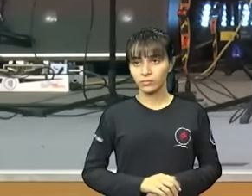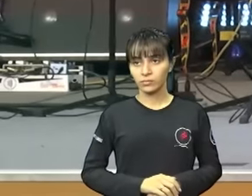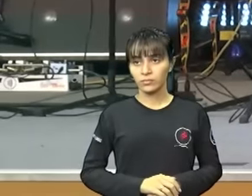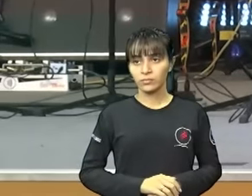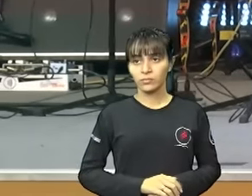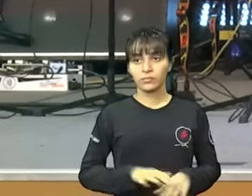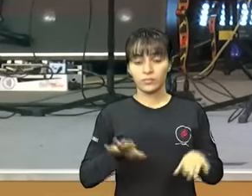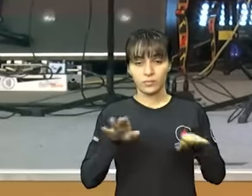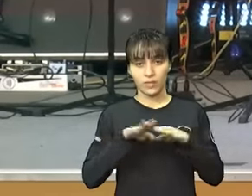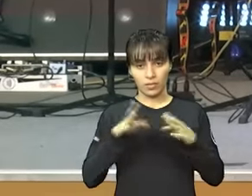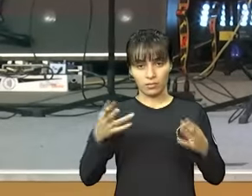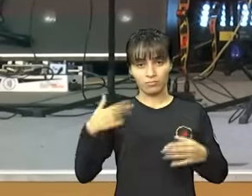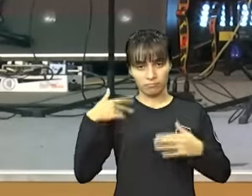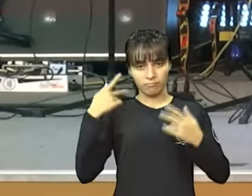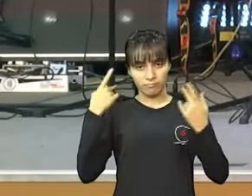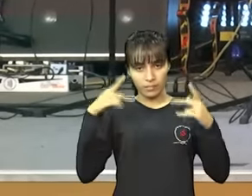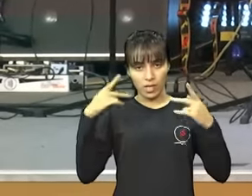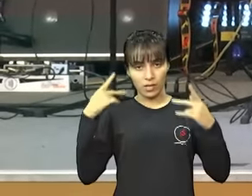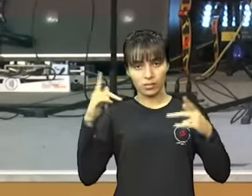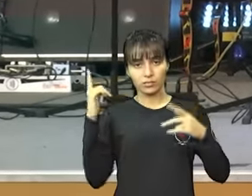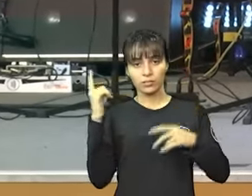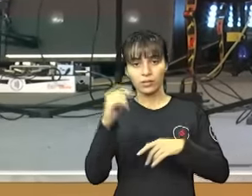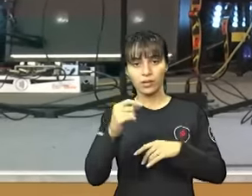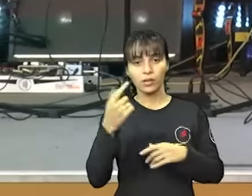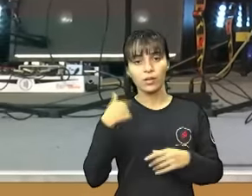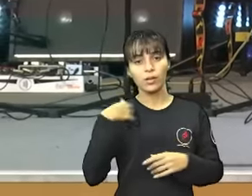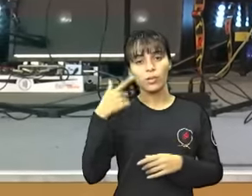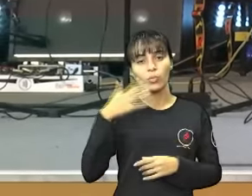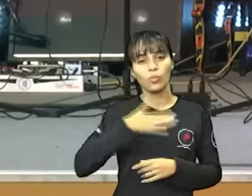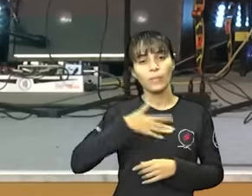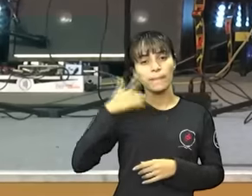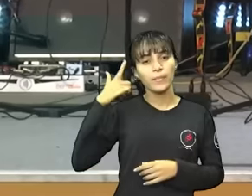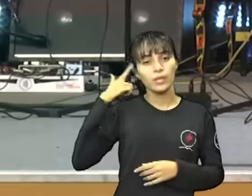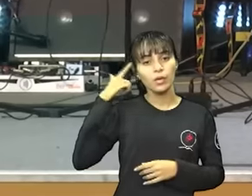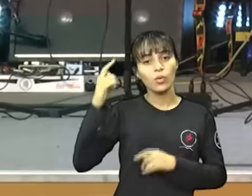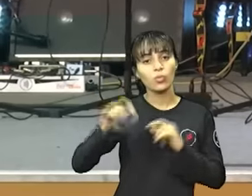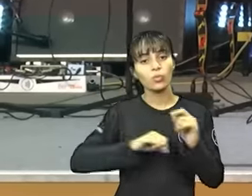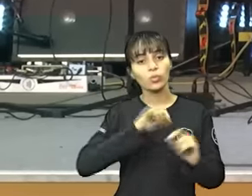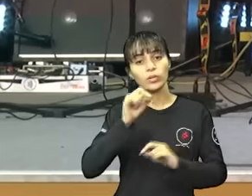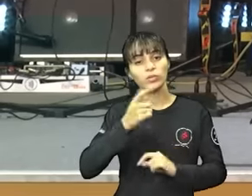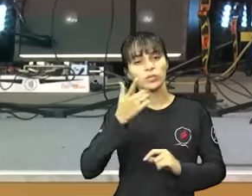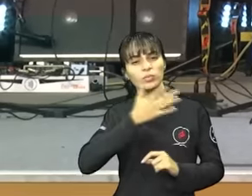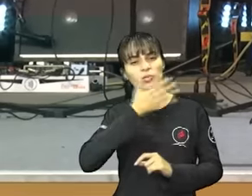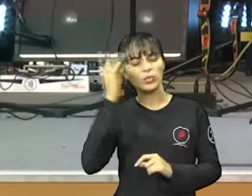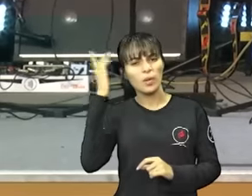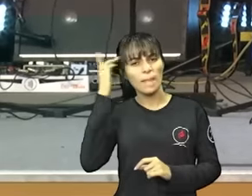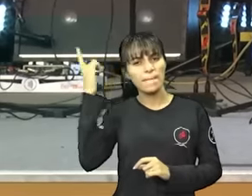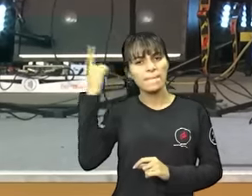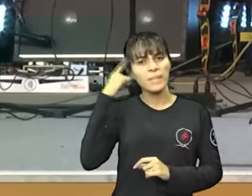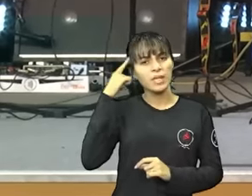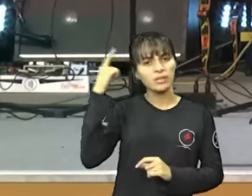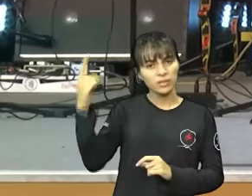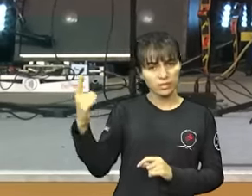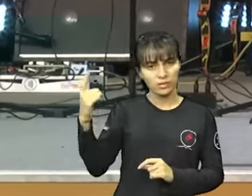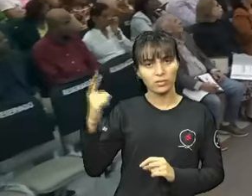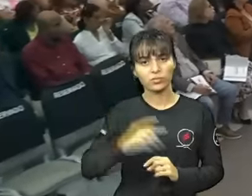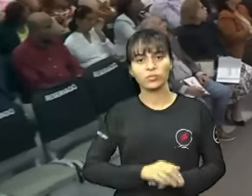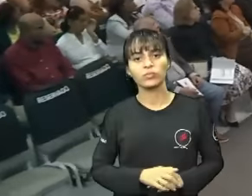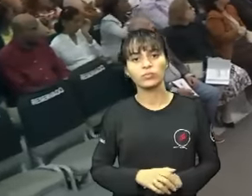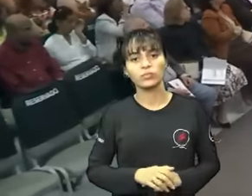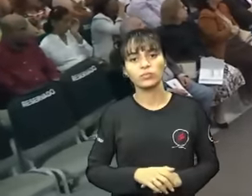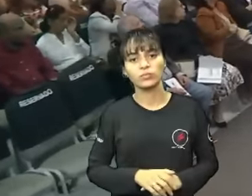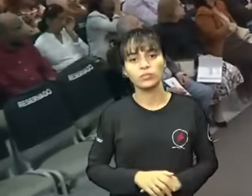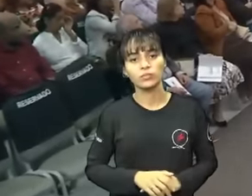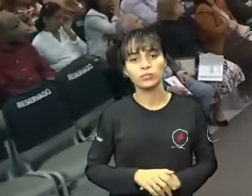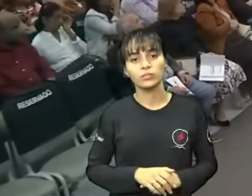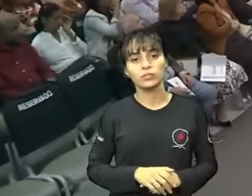e quando eu pego eu gosto de pensar o que as pessoas estão pensando o e